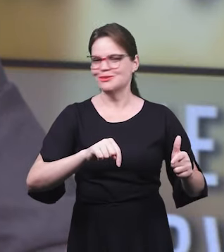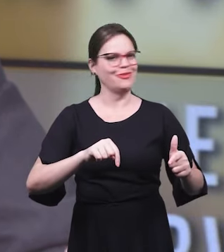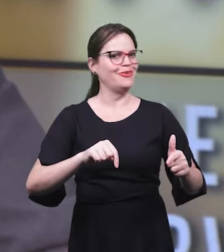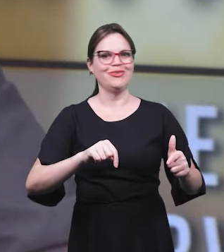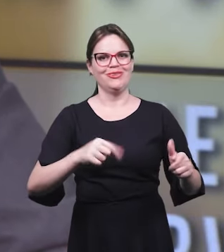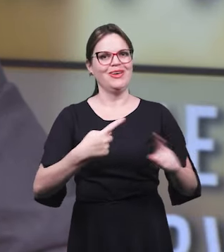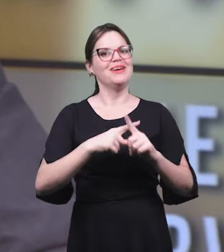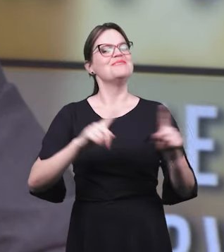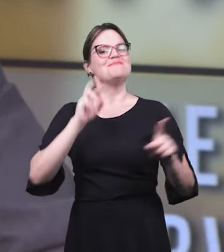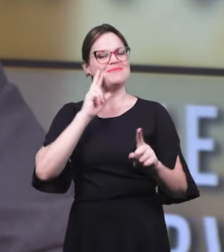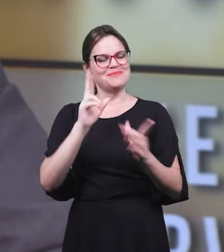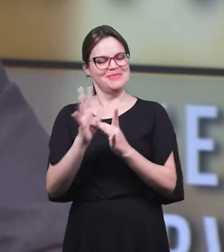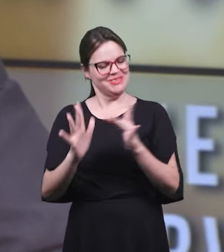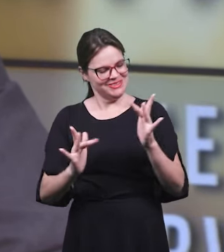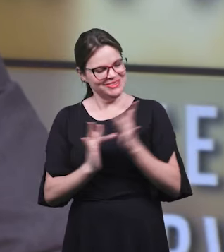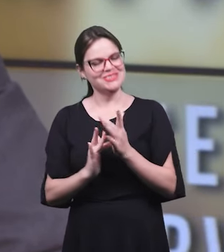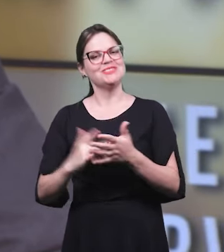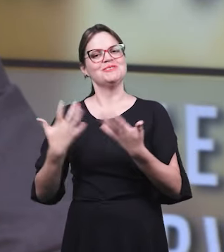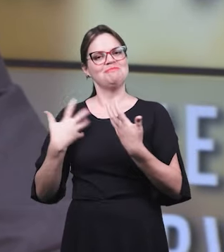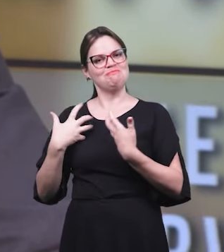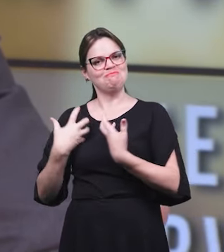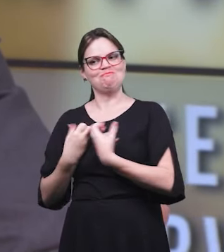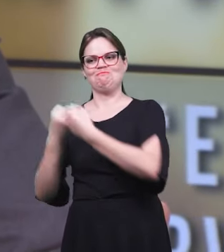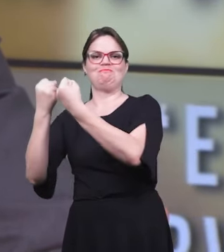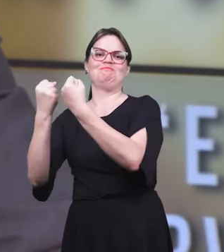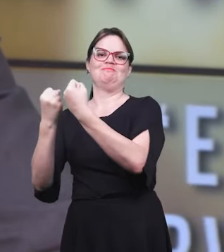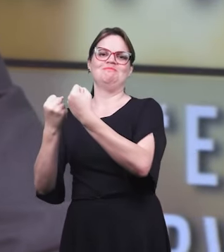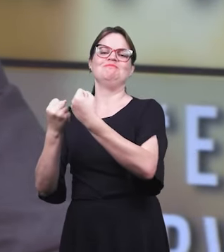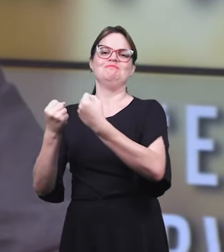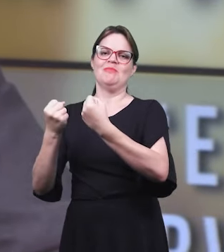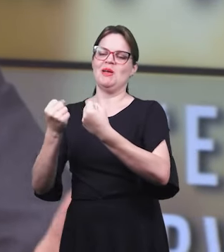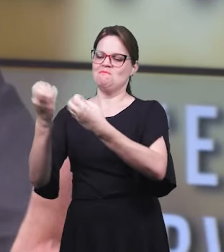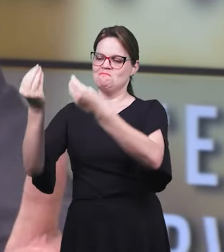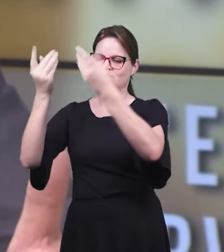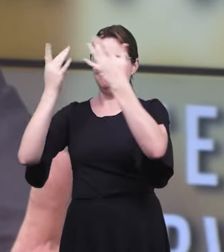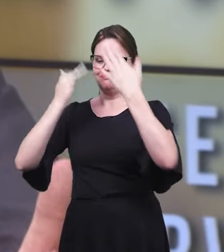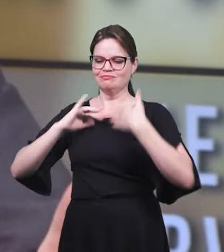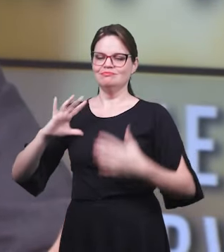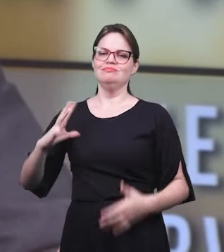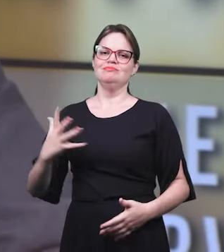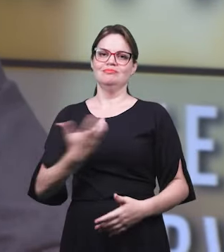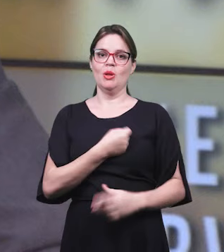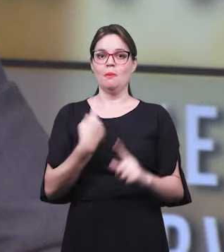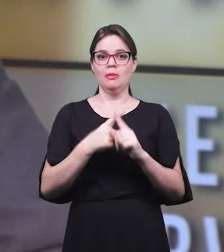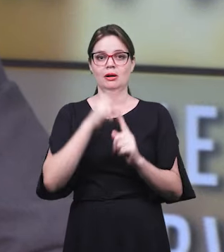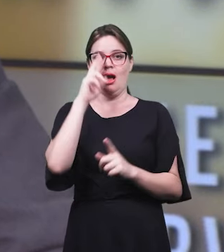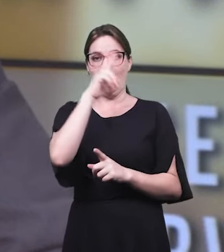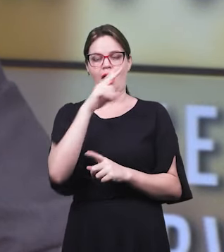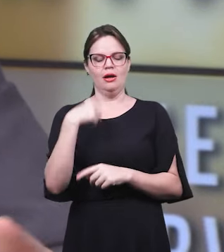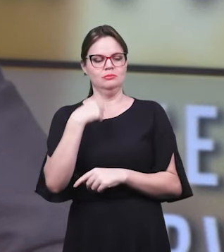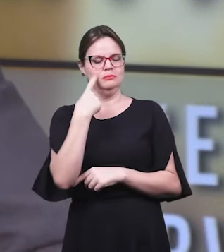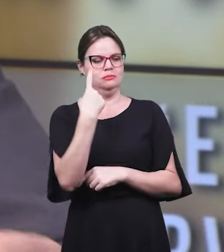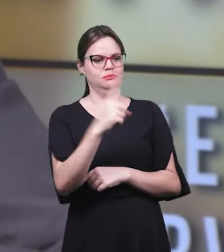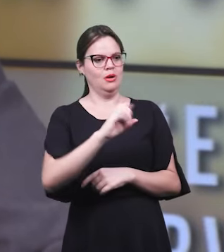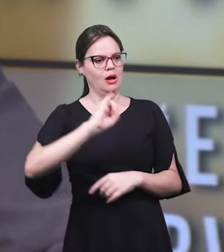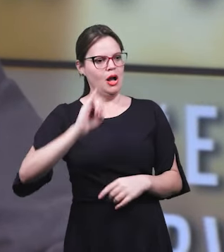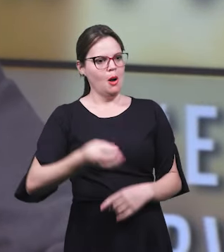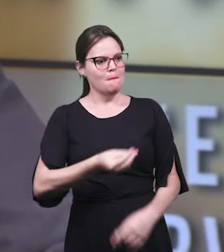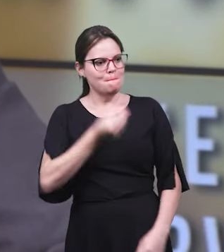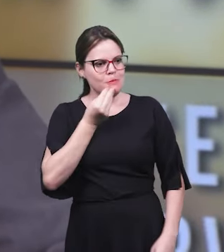um tipo profético da igreja e a cada um de nós. E aquilo que o pastor Bito falou, quando a oportunidade chegou,